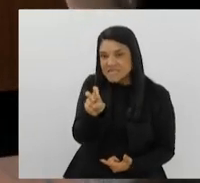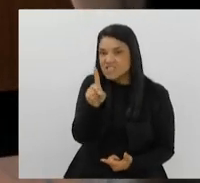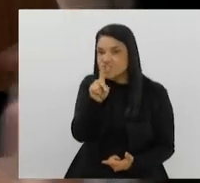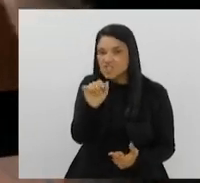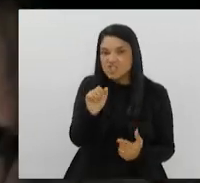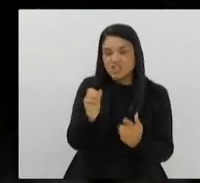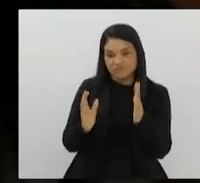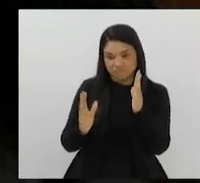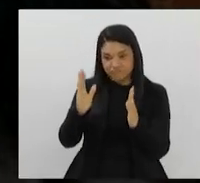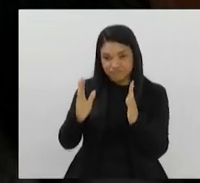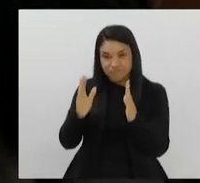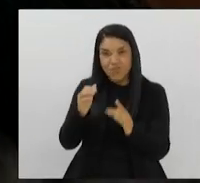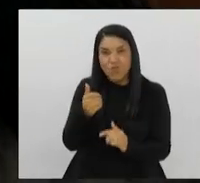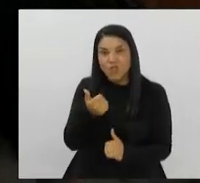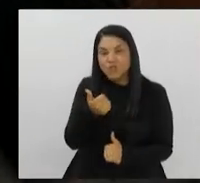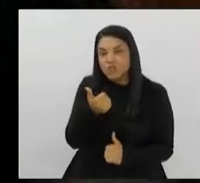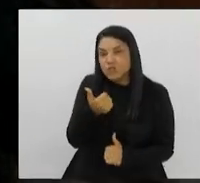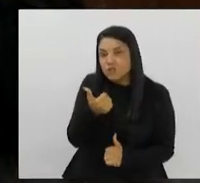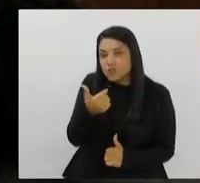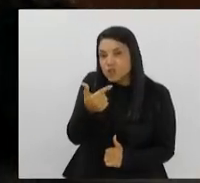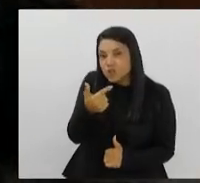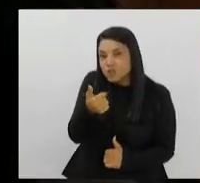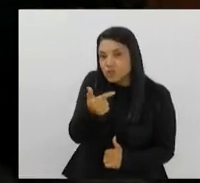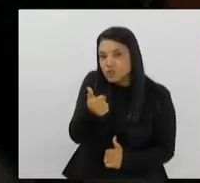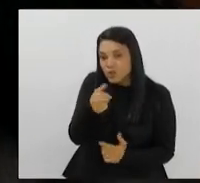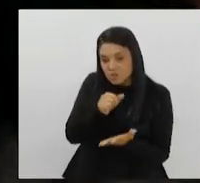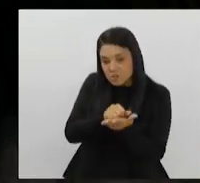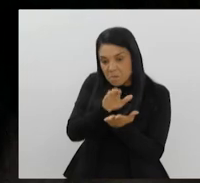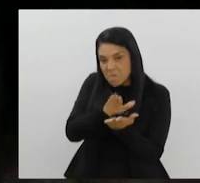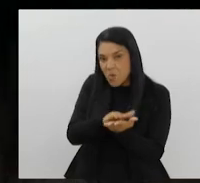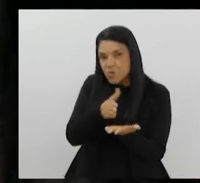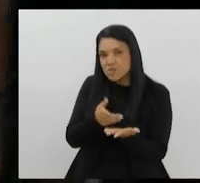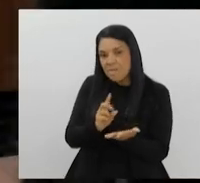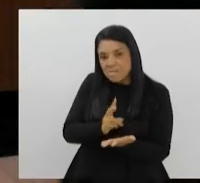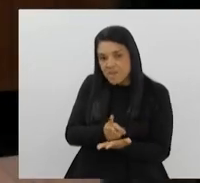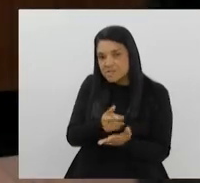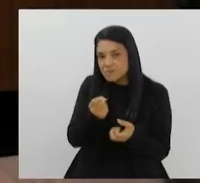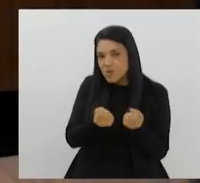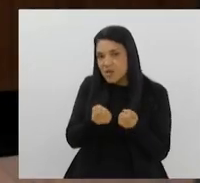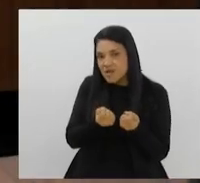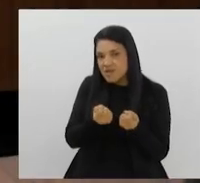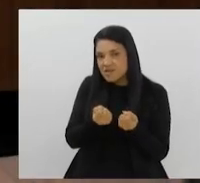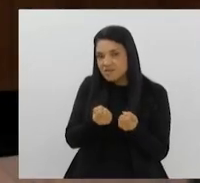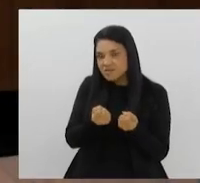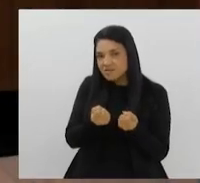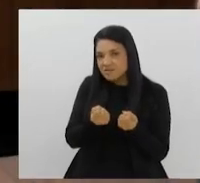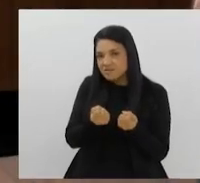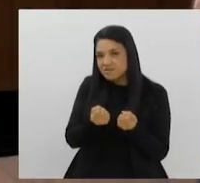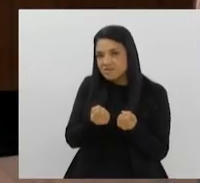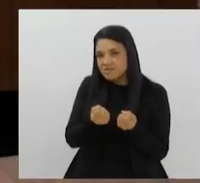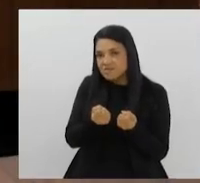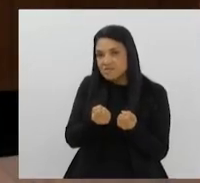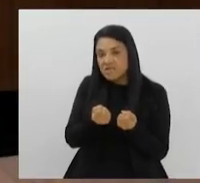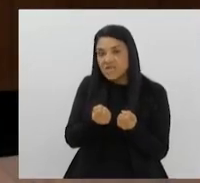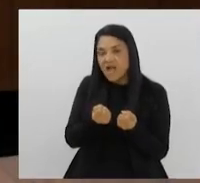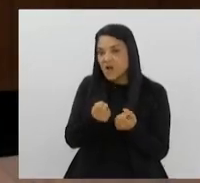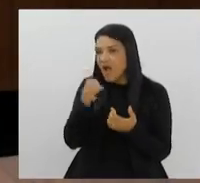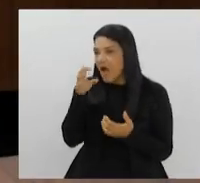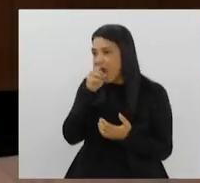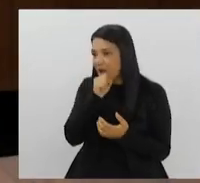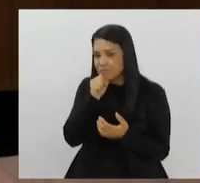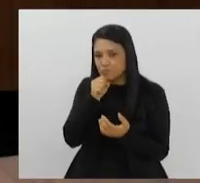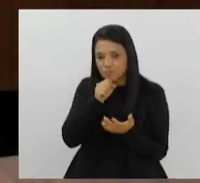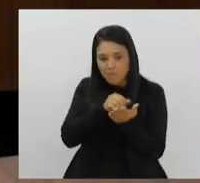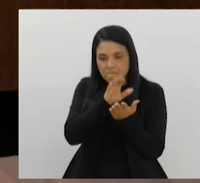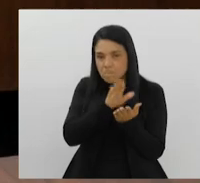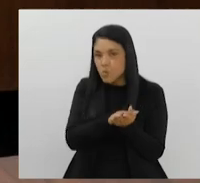multas. 12 multas. E aí, as multas agora, né, chega numa velocidade imensa. Diferente quando um paciente